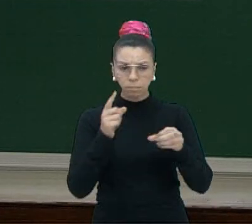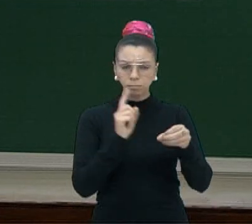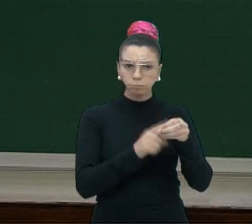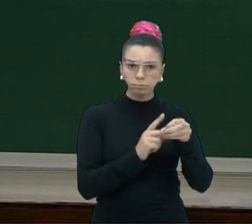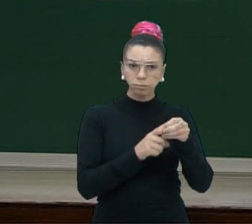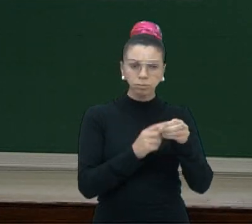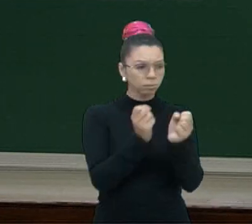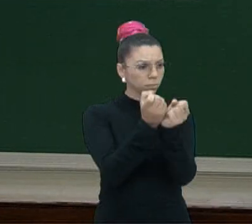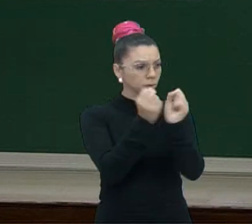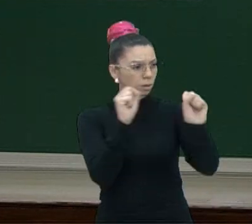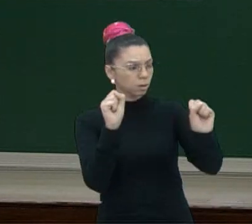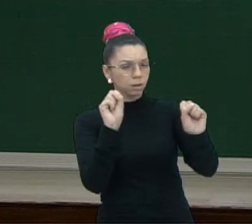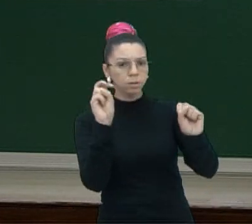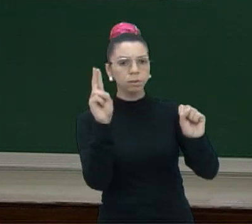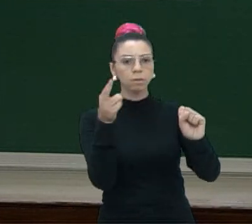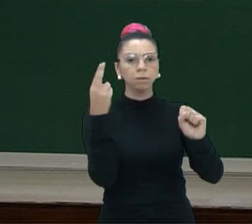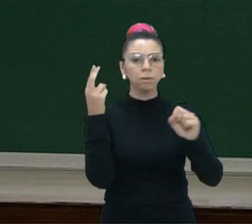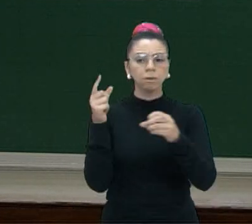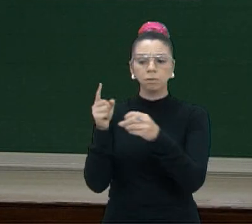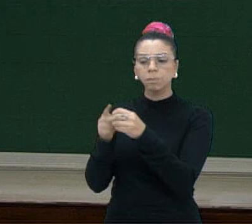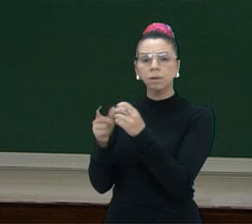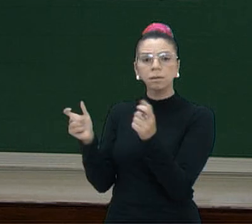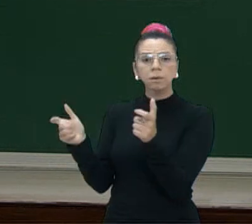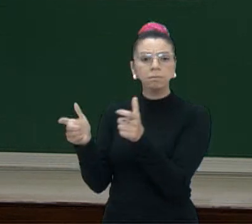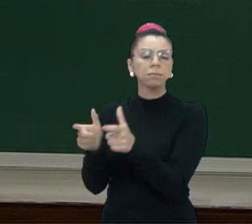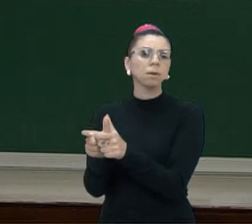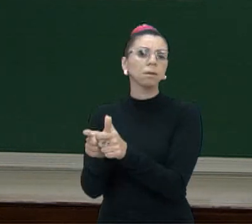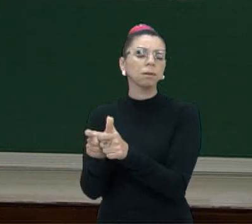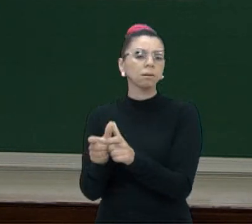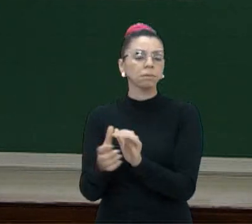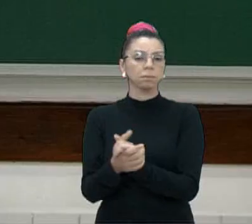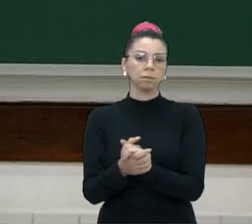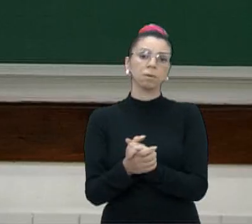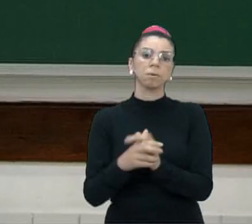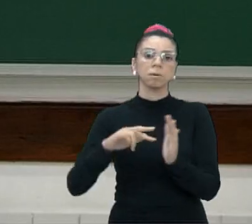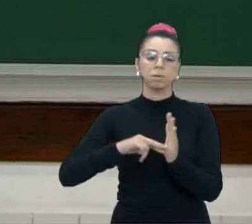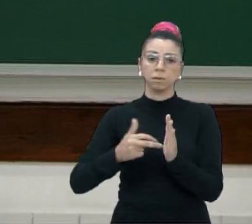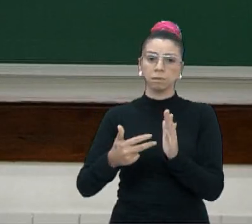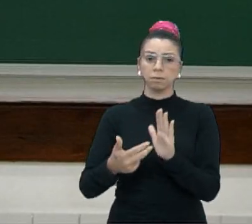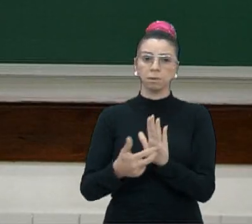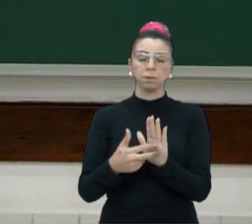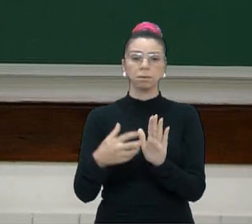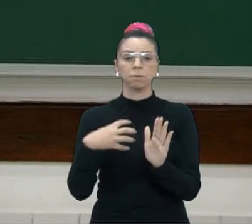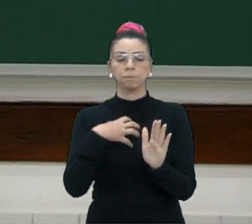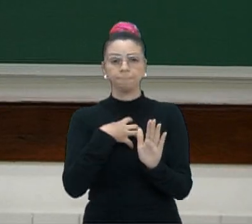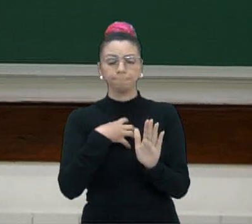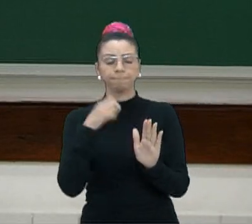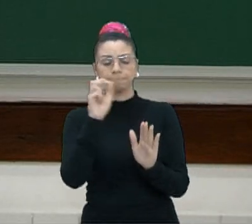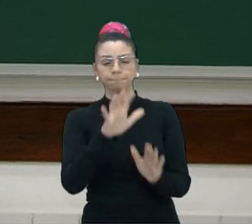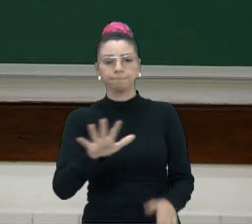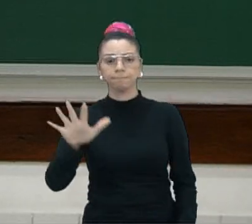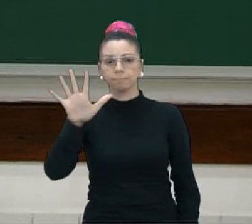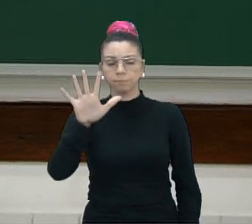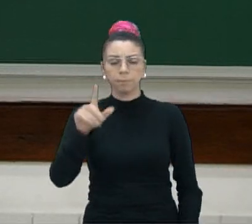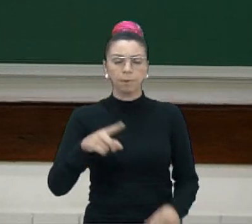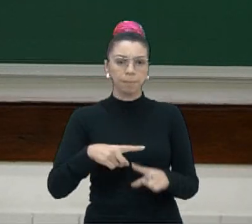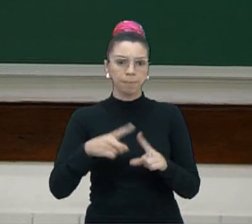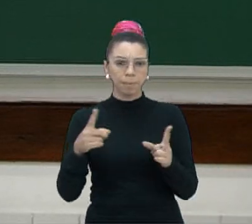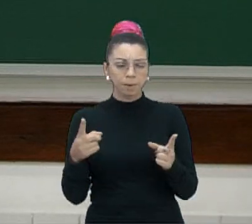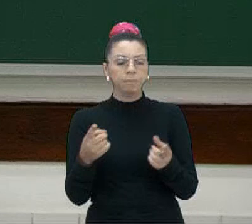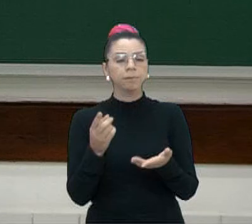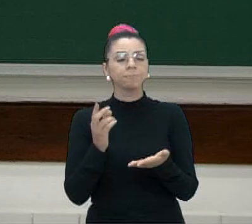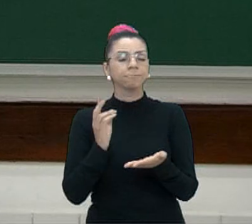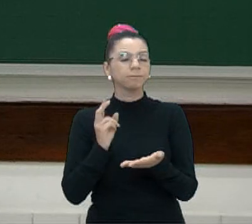cidade pequena? Então, tudo isso pode interferir ali nos sentidos que a imagem nos passa. Mas vamos